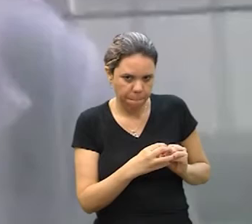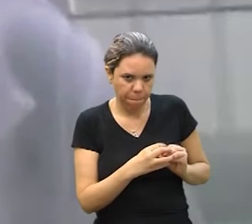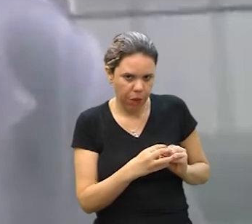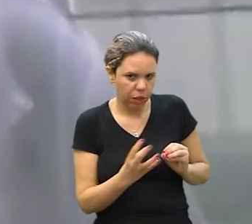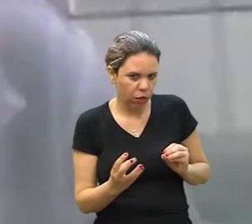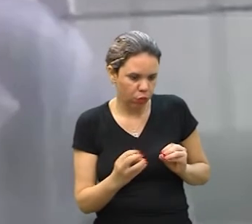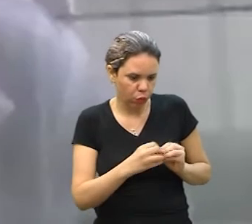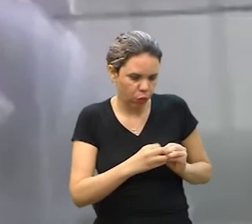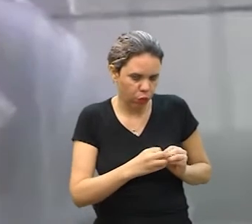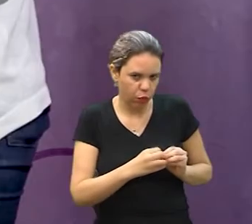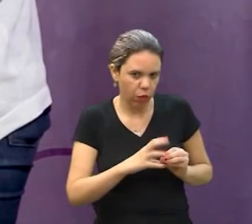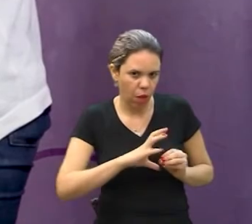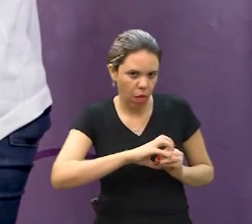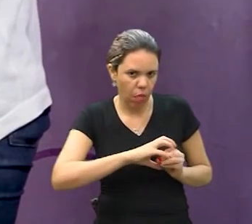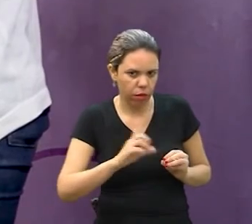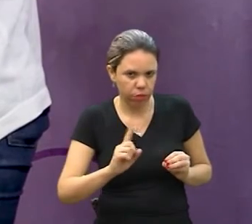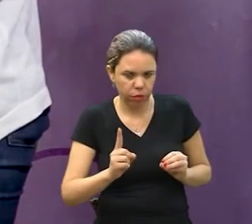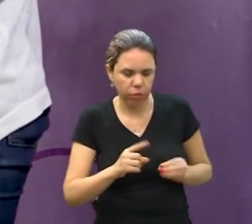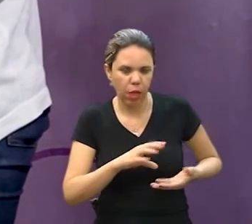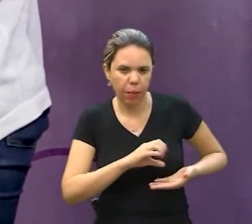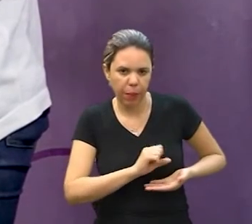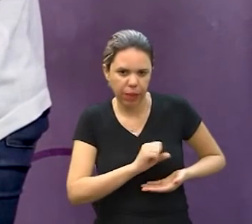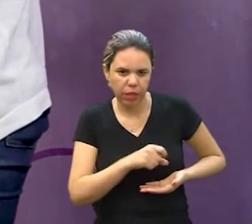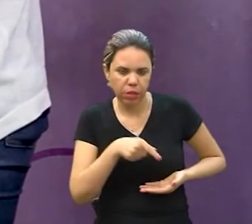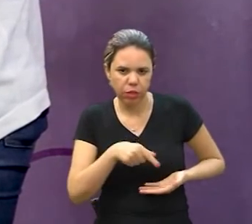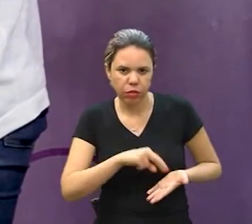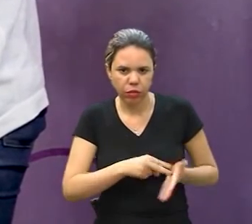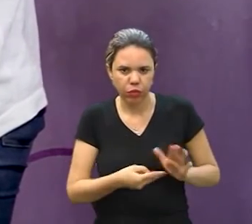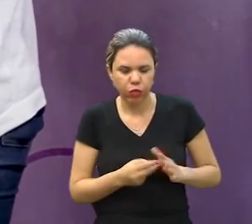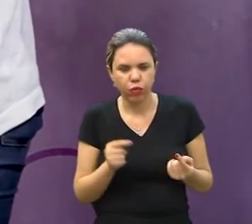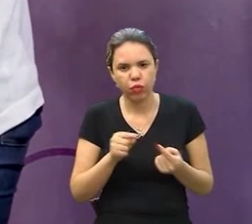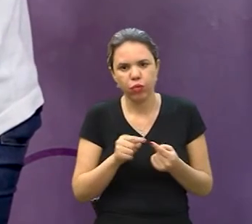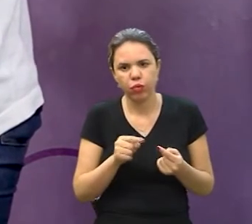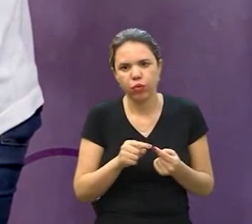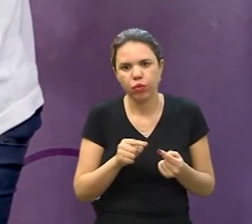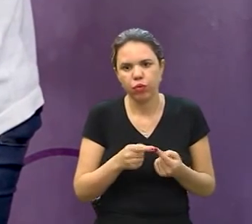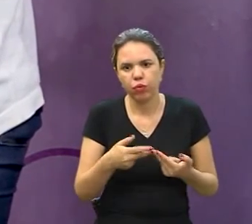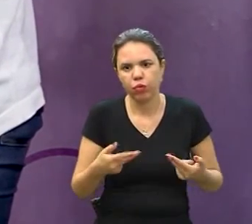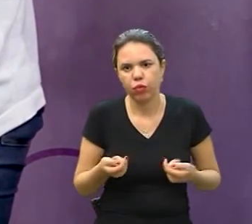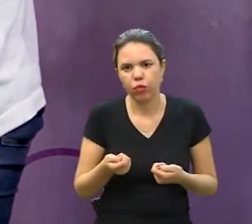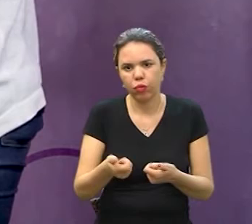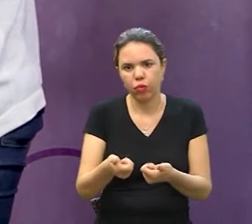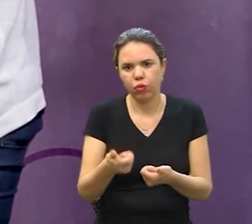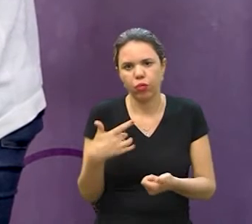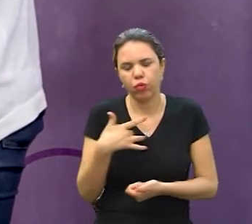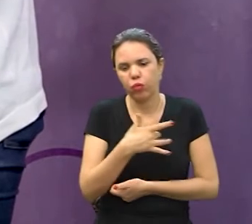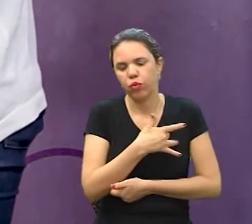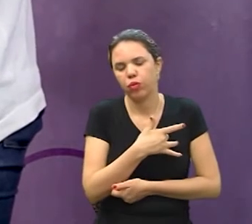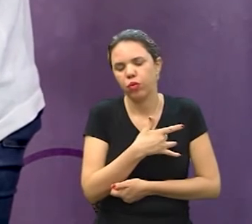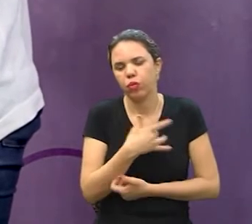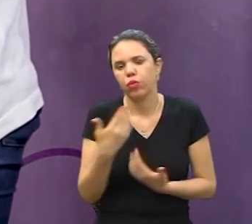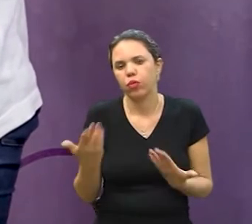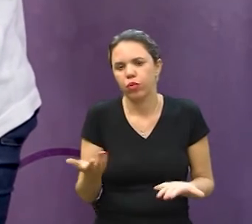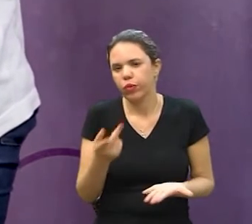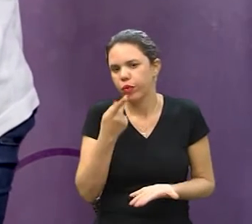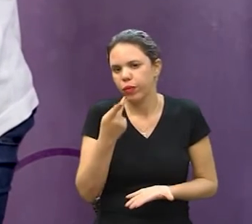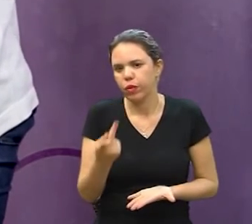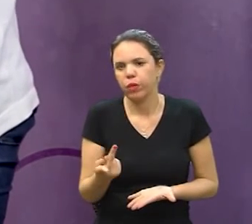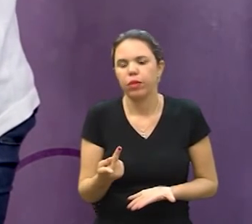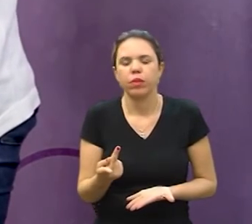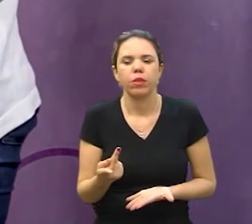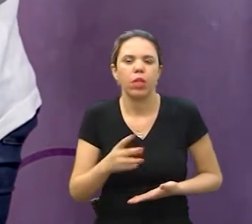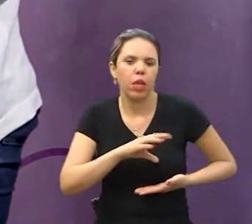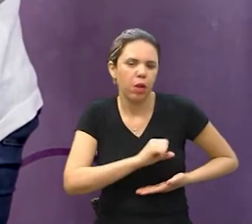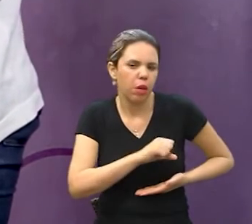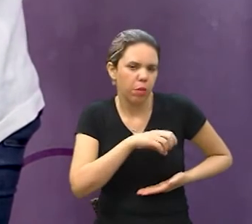não no mamilo. E a amamentação também está relacionada, você falou aí, em diversos benefícios para a saúde, mas quando a gente